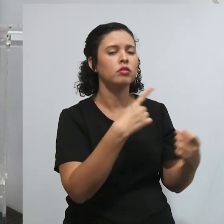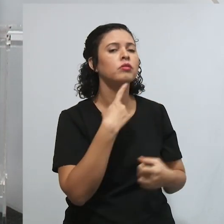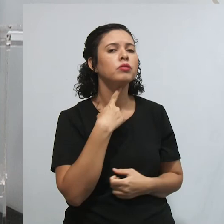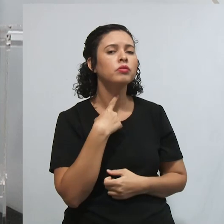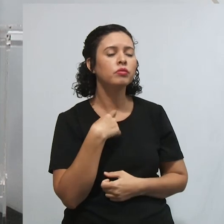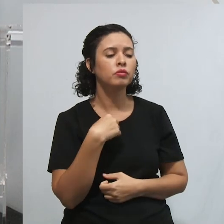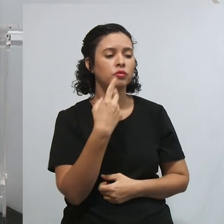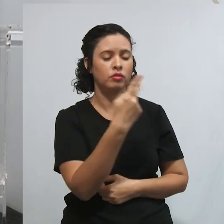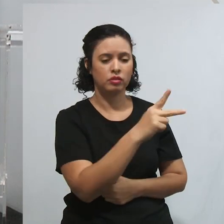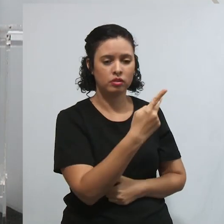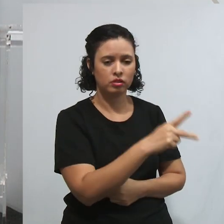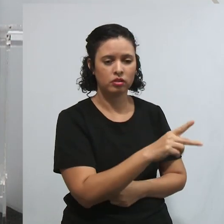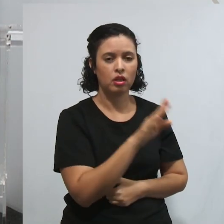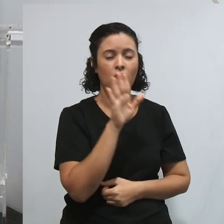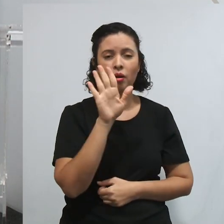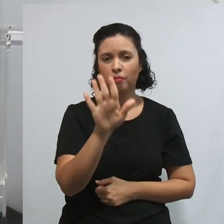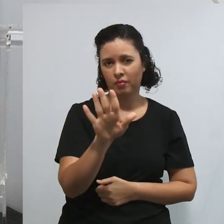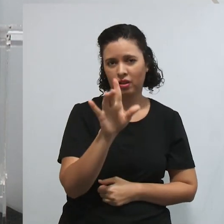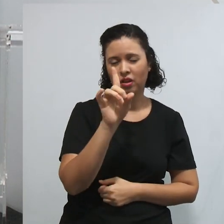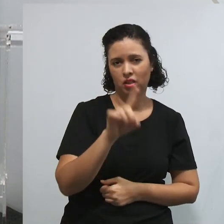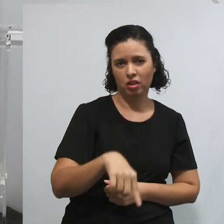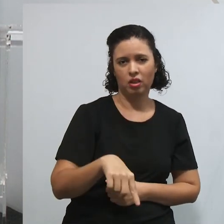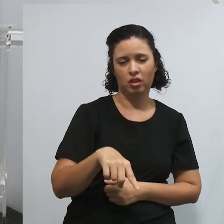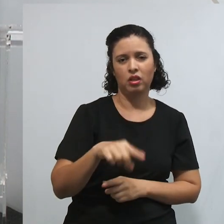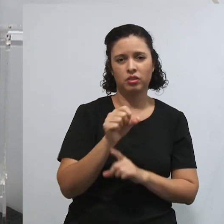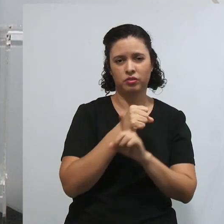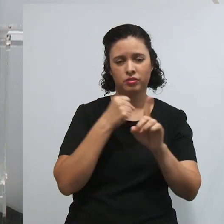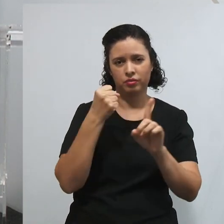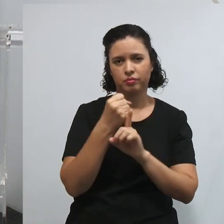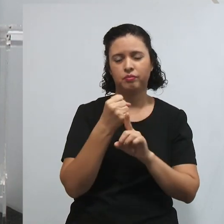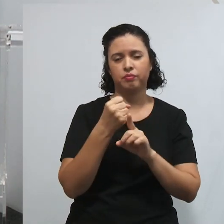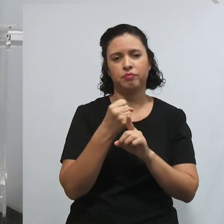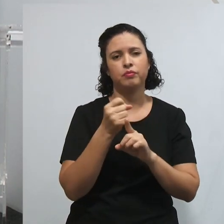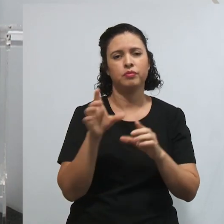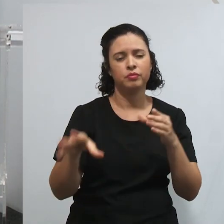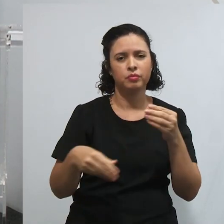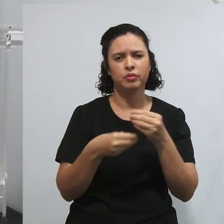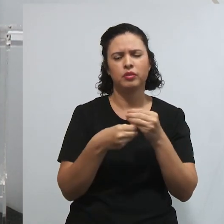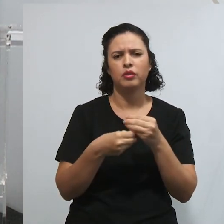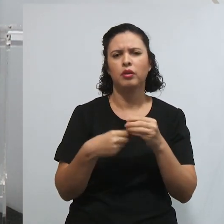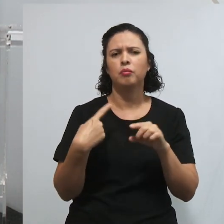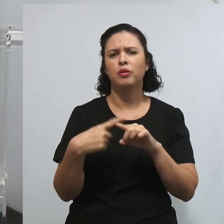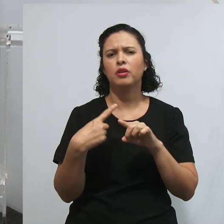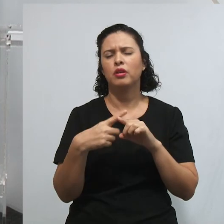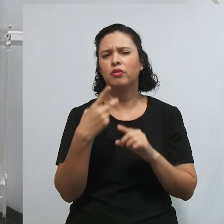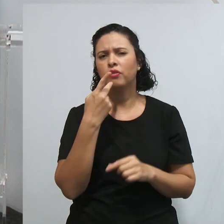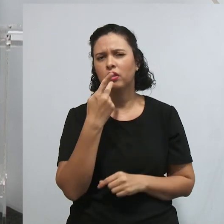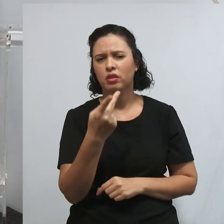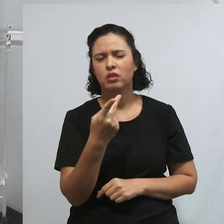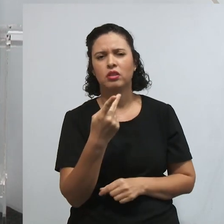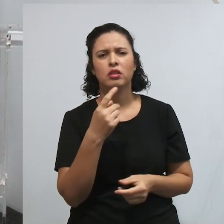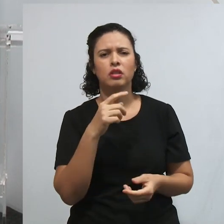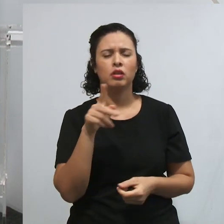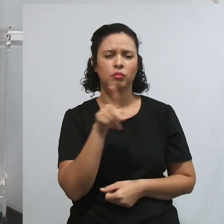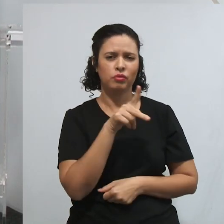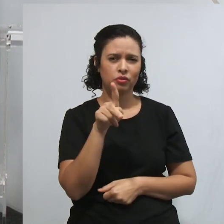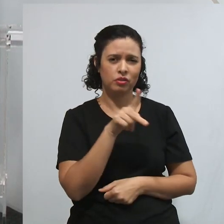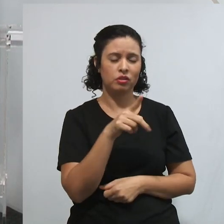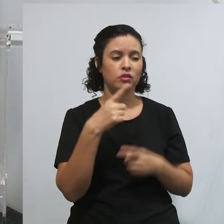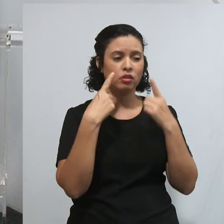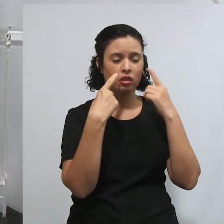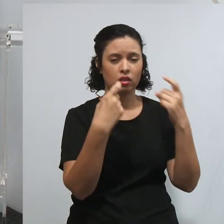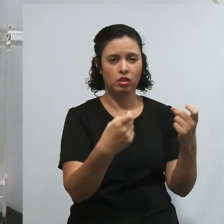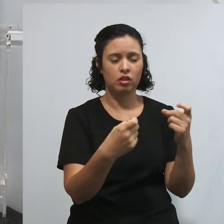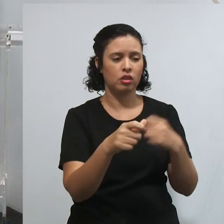desejo, dos motivos, só que isso são historicamente e socialmente construídos. Porque vocês podem falar assim, professora, mas o interesse é do